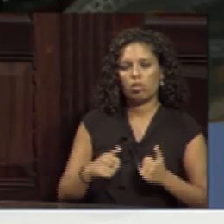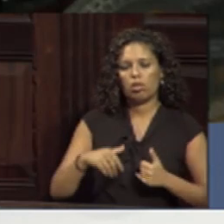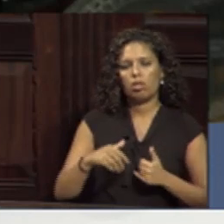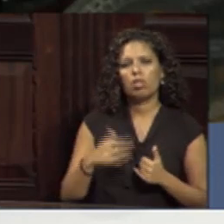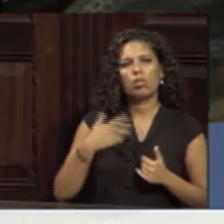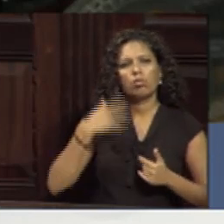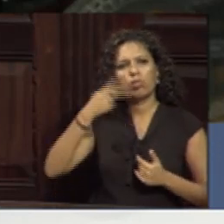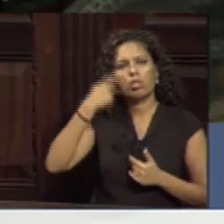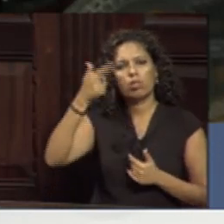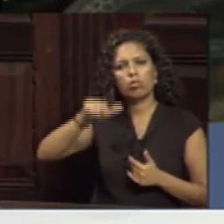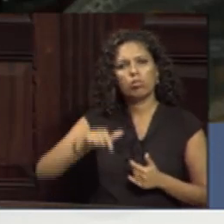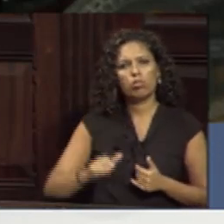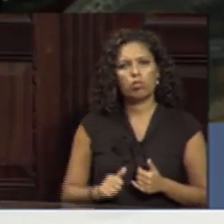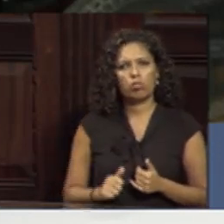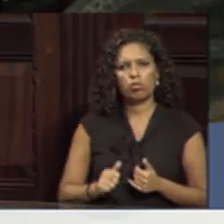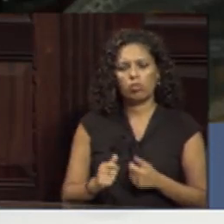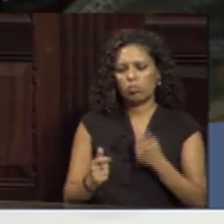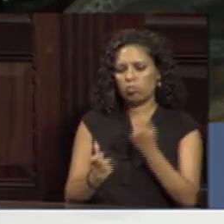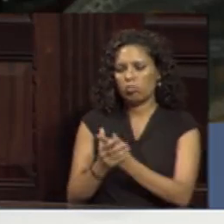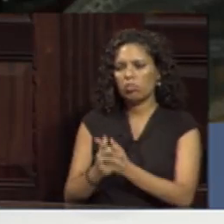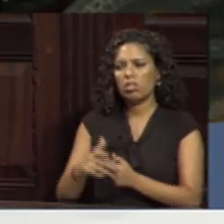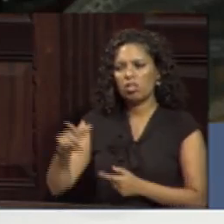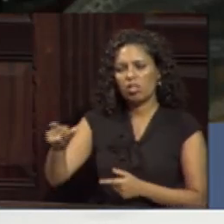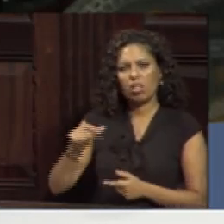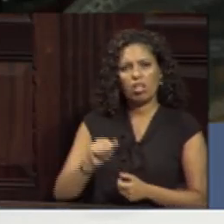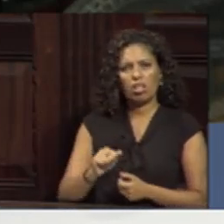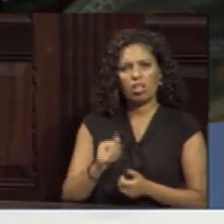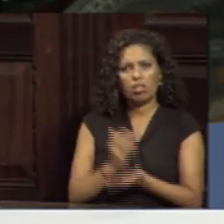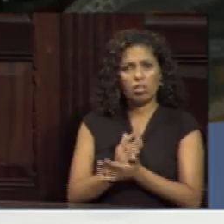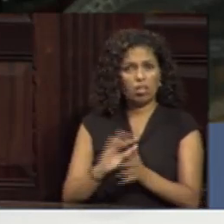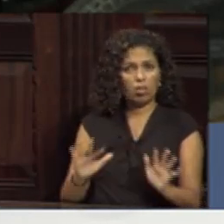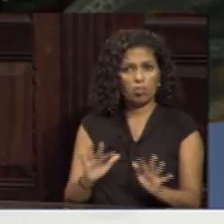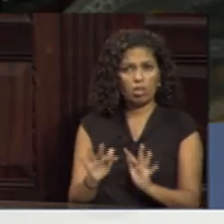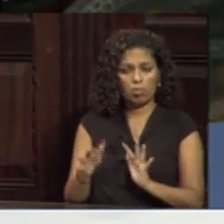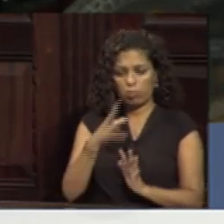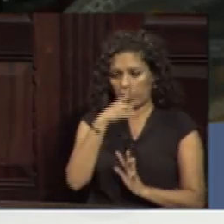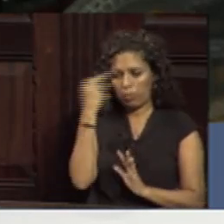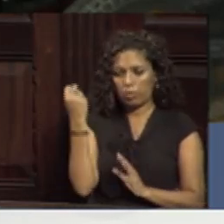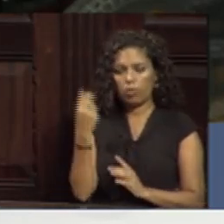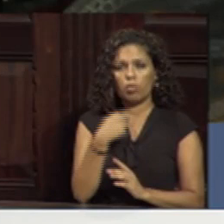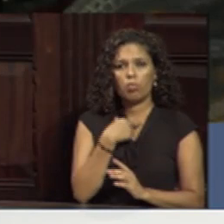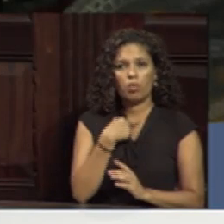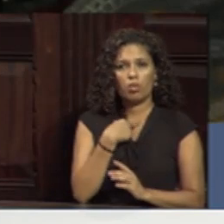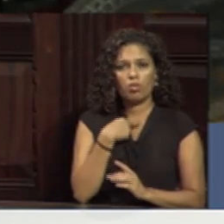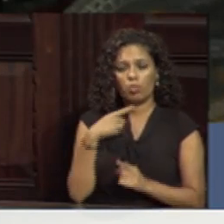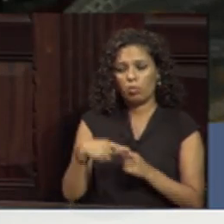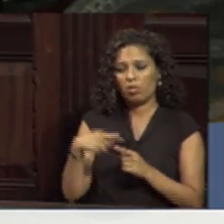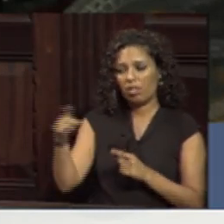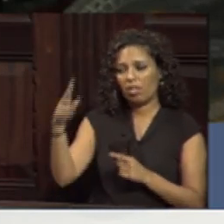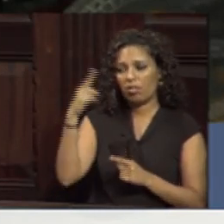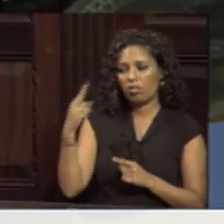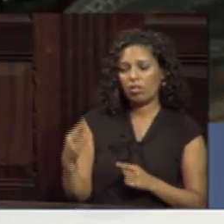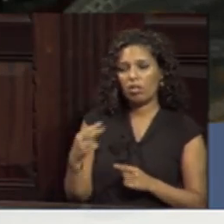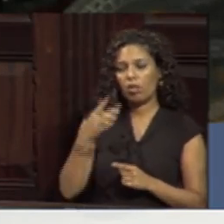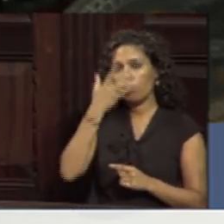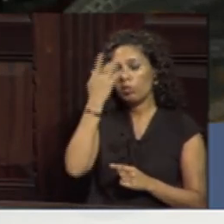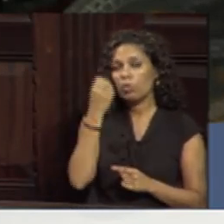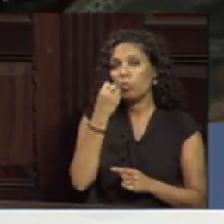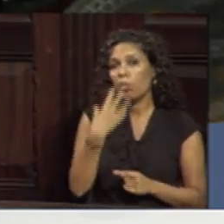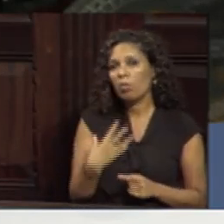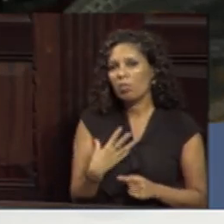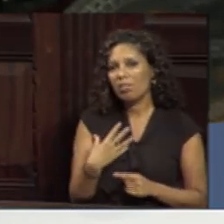impune, porque a Marielle Eleomar era uma pessoa do bem, e fazer o bem incomoda